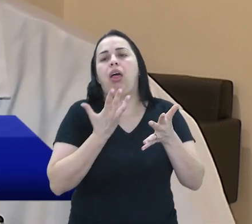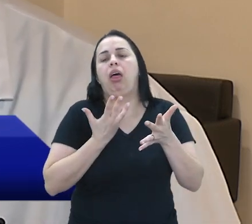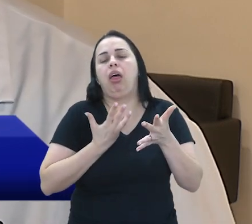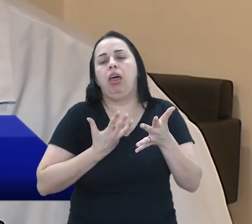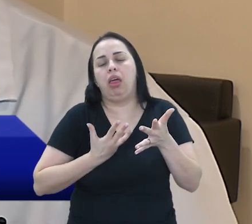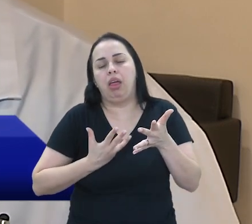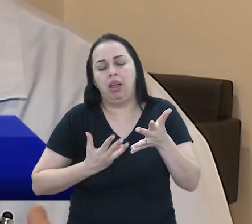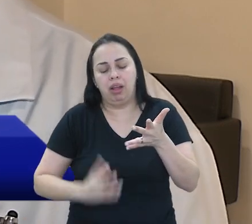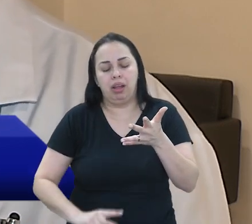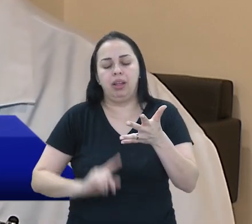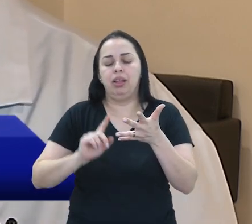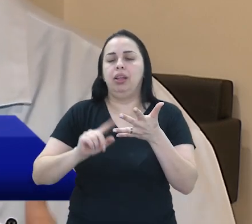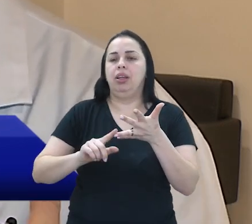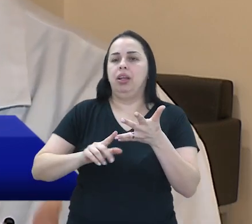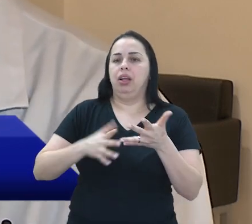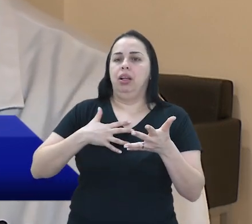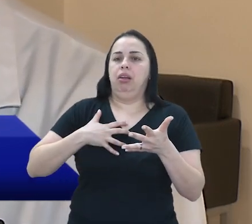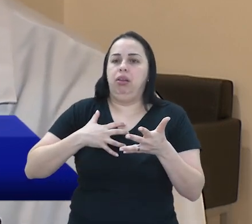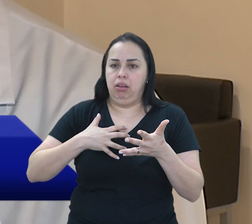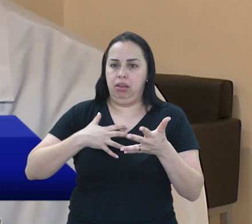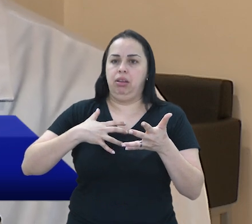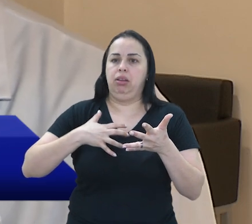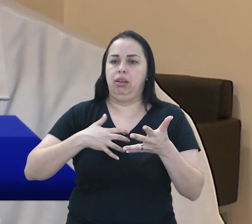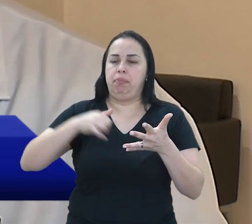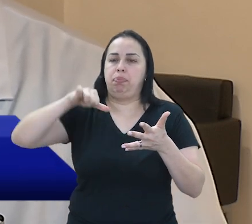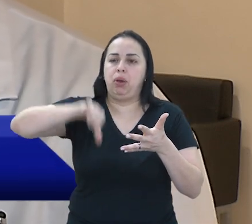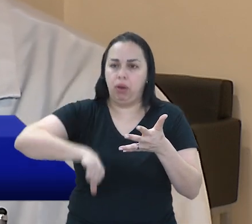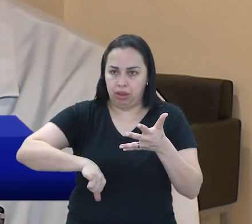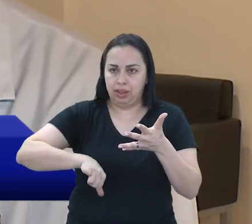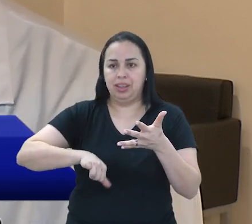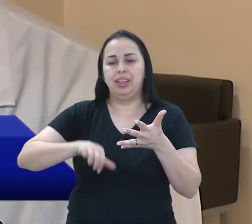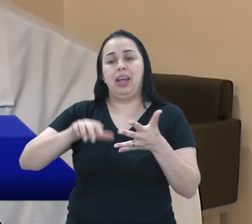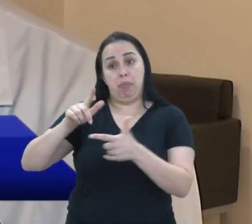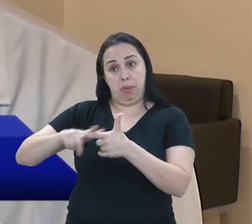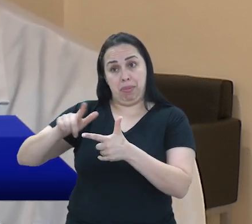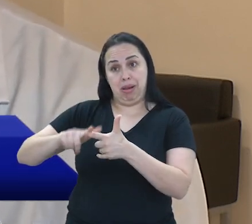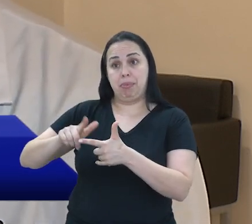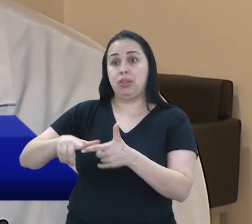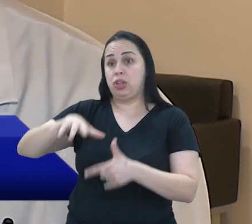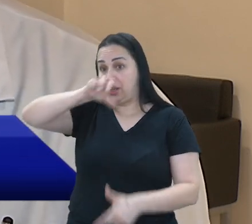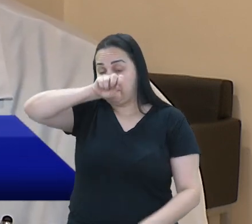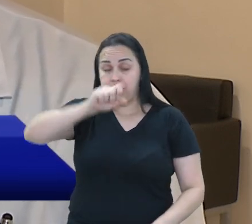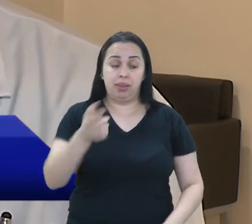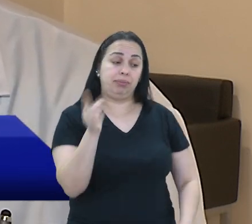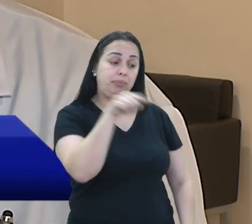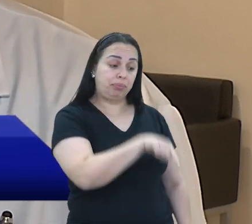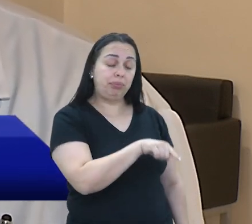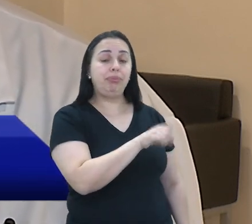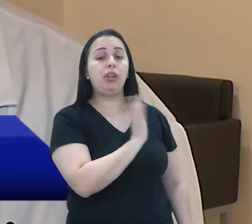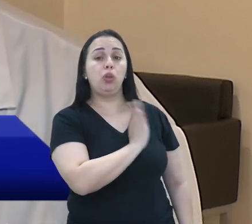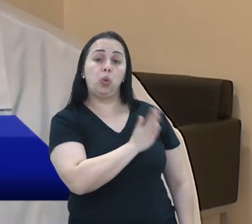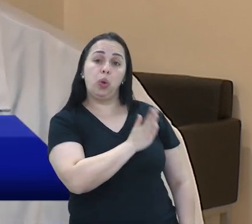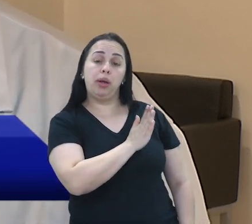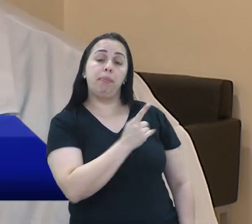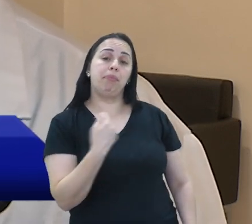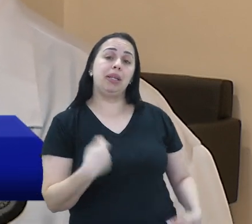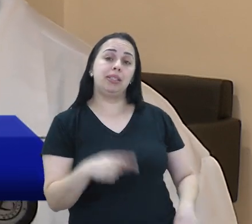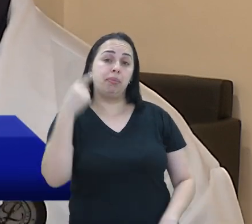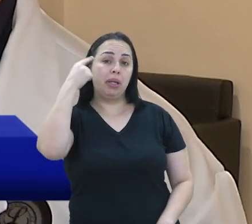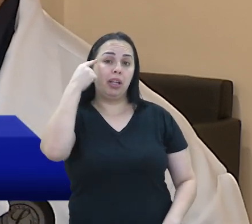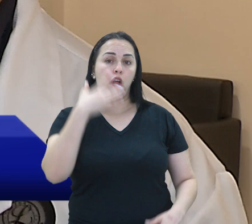escadas, piora na expectoração. Isso são sintomas respiratórios. Sintomas cardíacos, a gente tem que